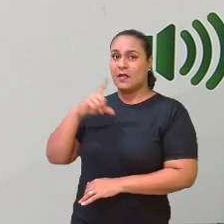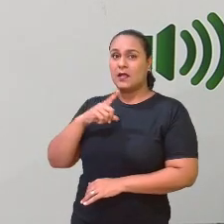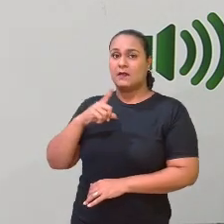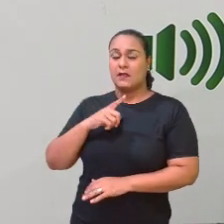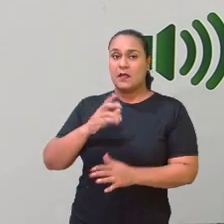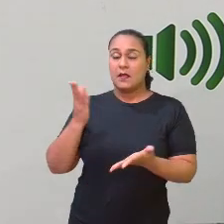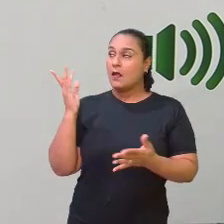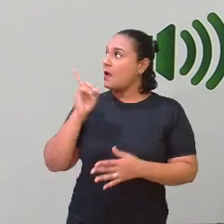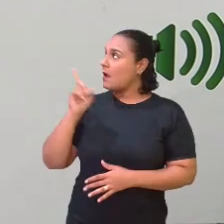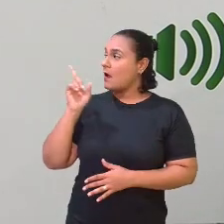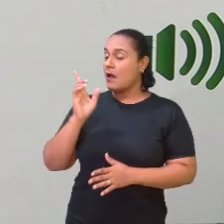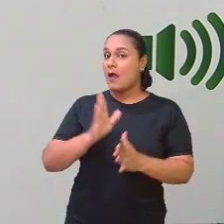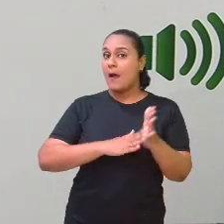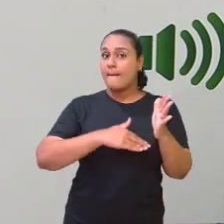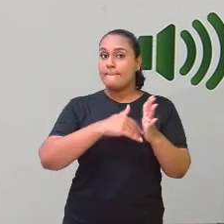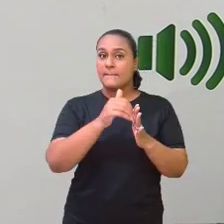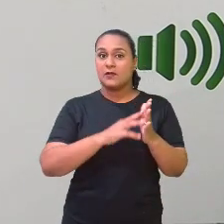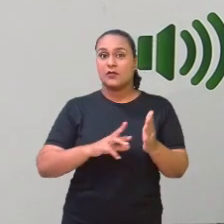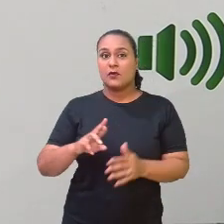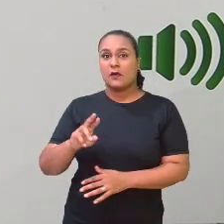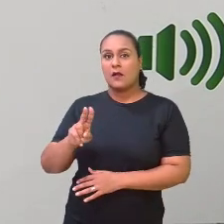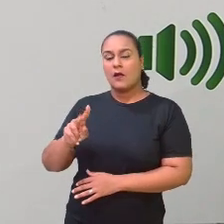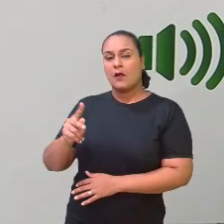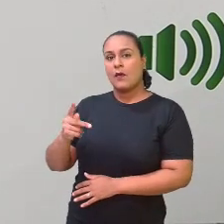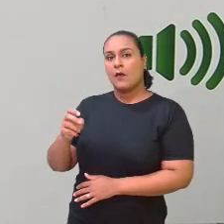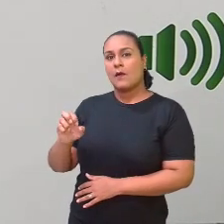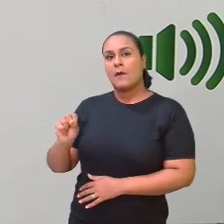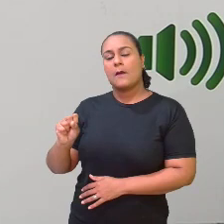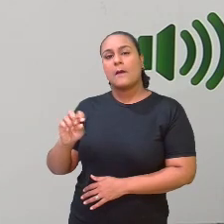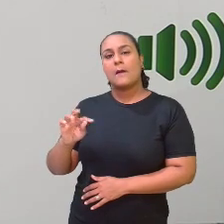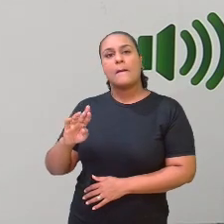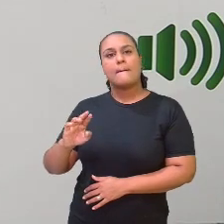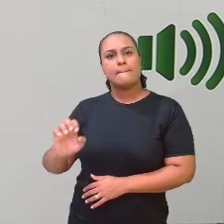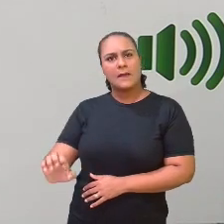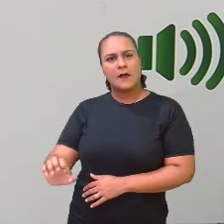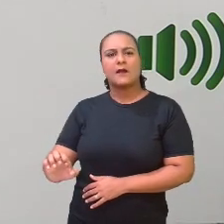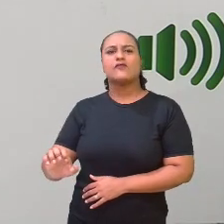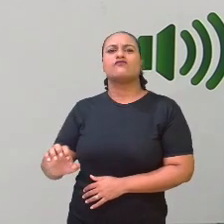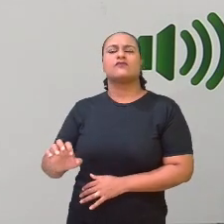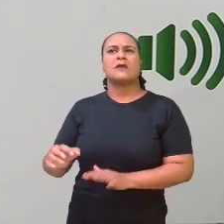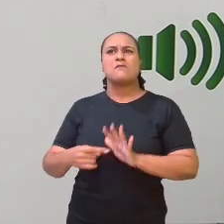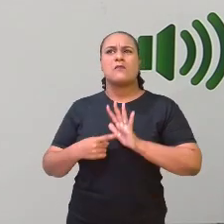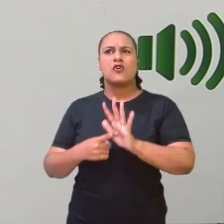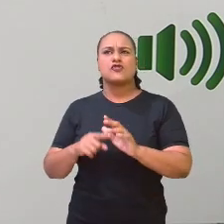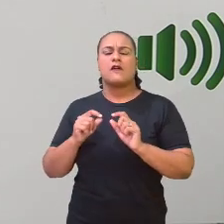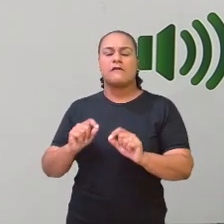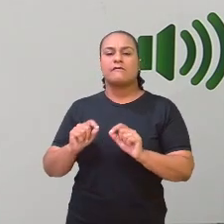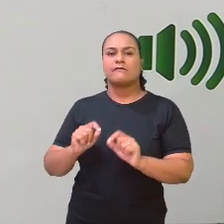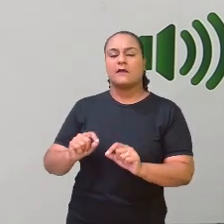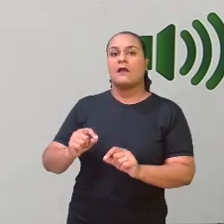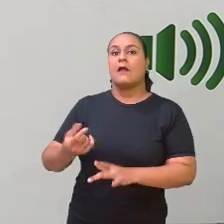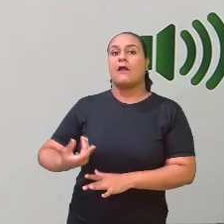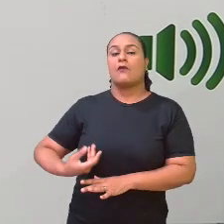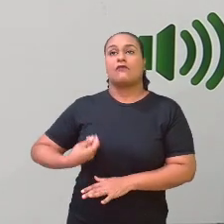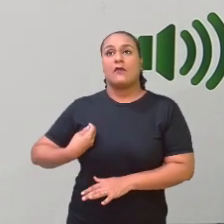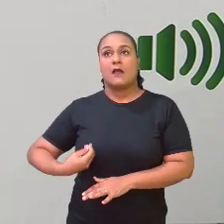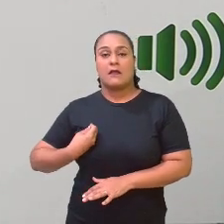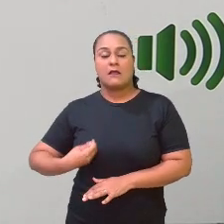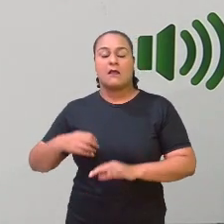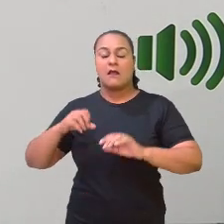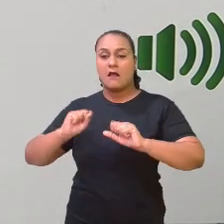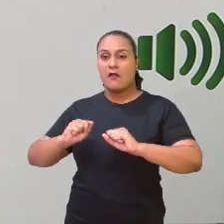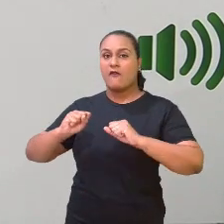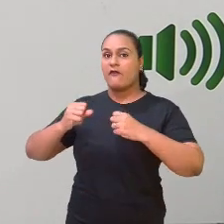rupestre, que retratava o dia a dia, assim como também as festas e